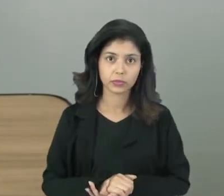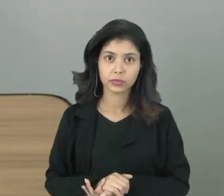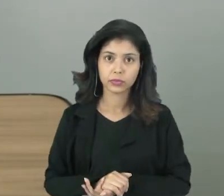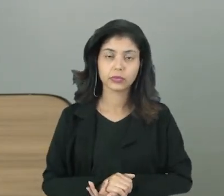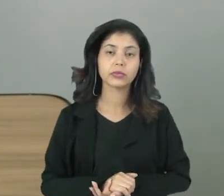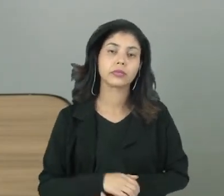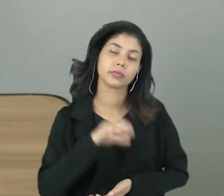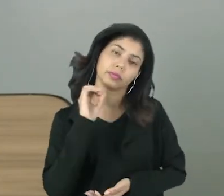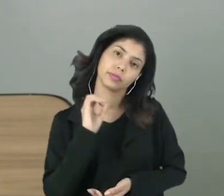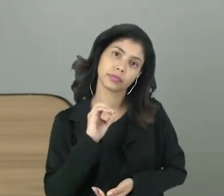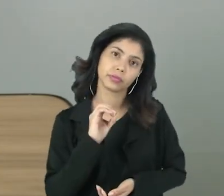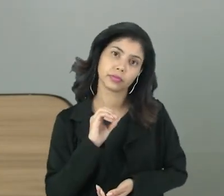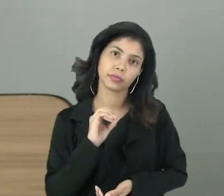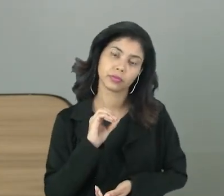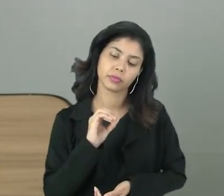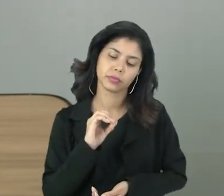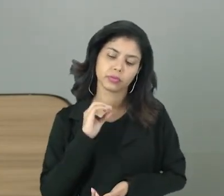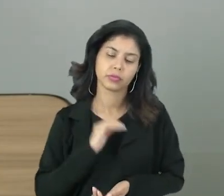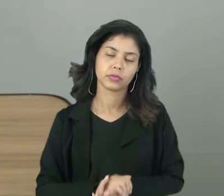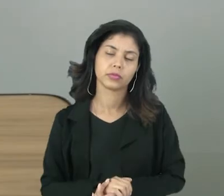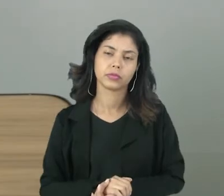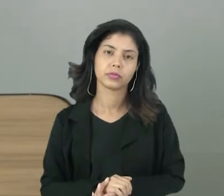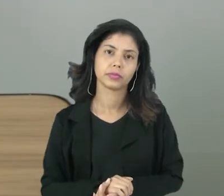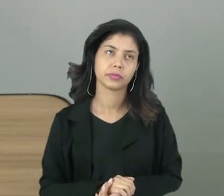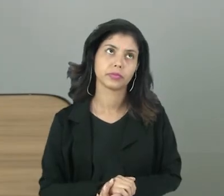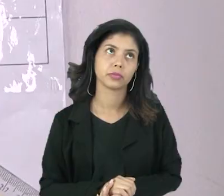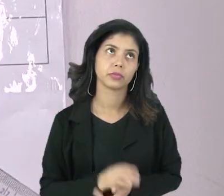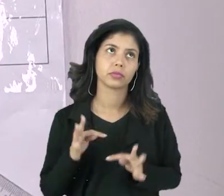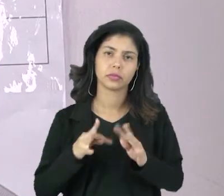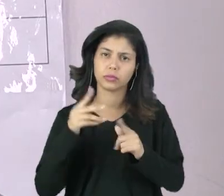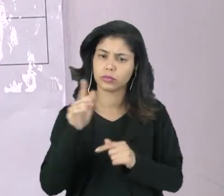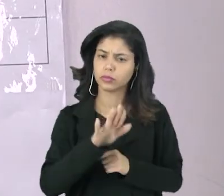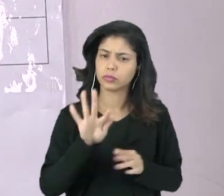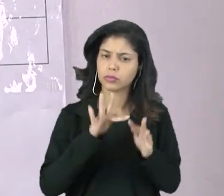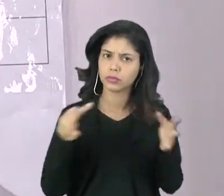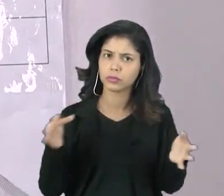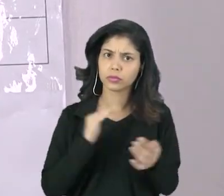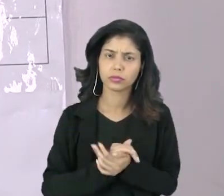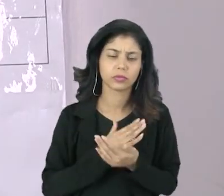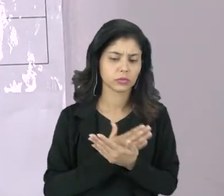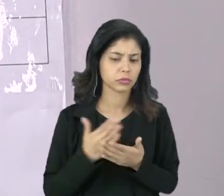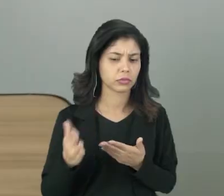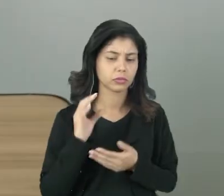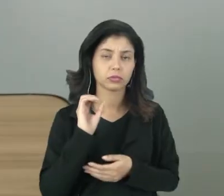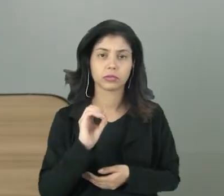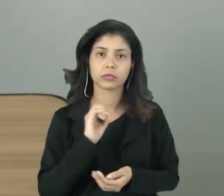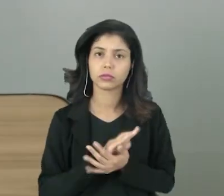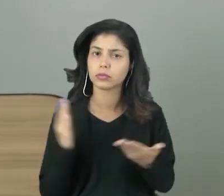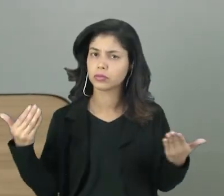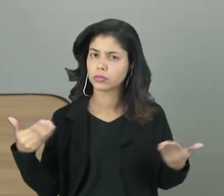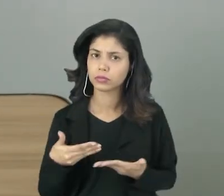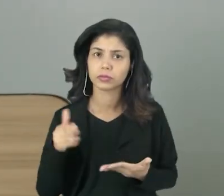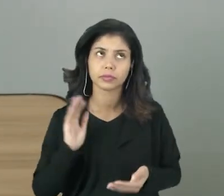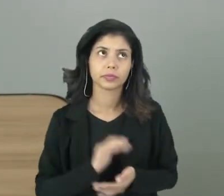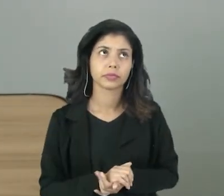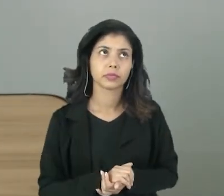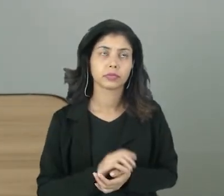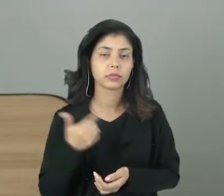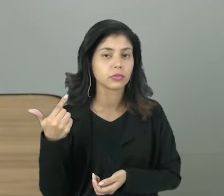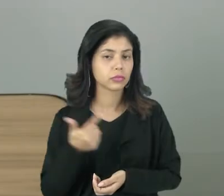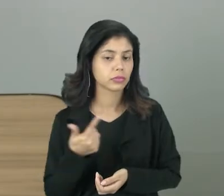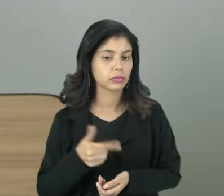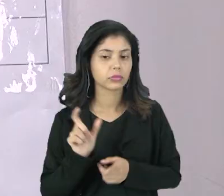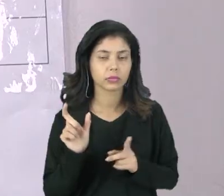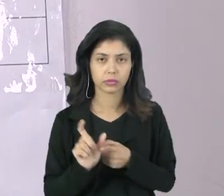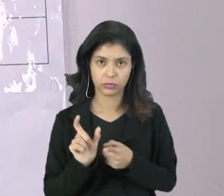ou inicia com a letra ou e mais todas as frases iniciam com a letra o' E agora vamos para